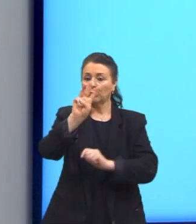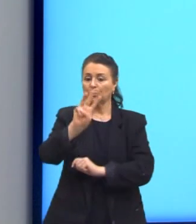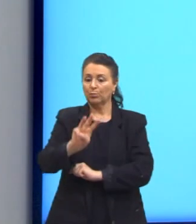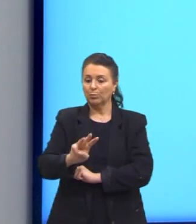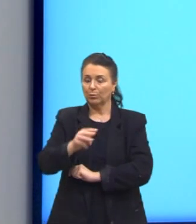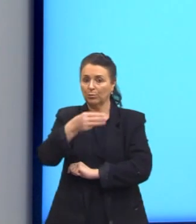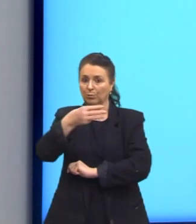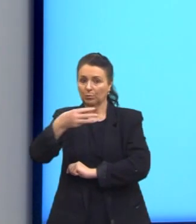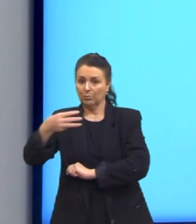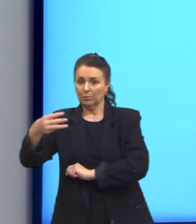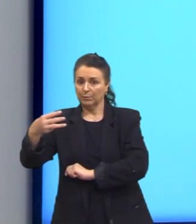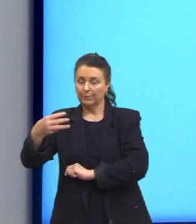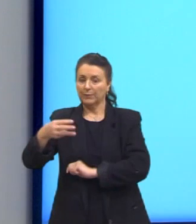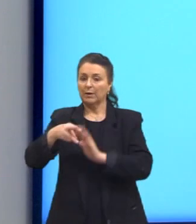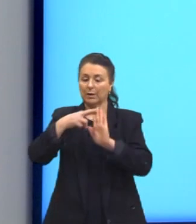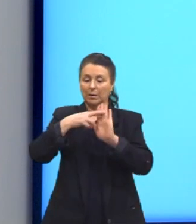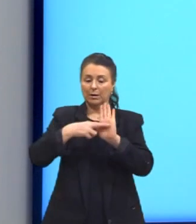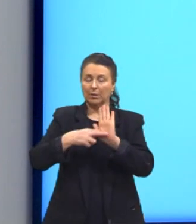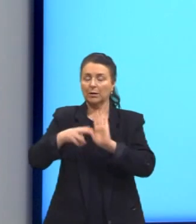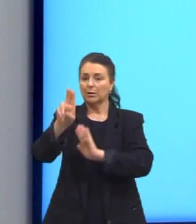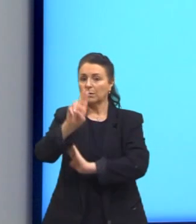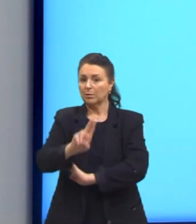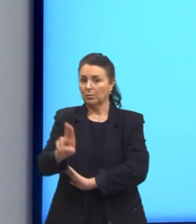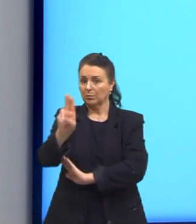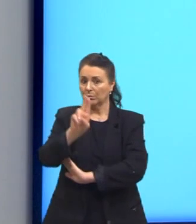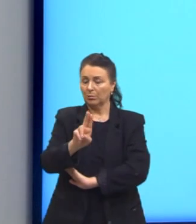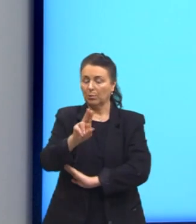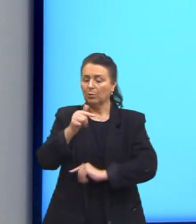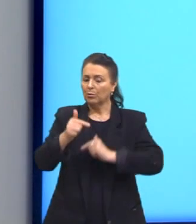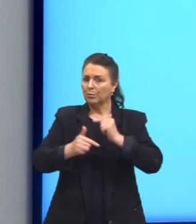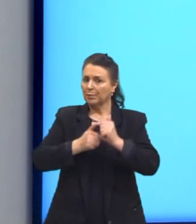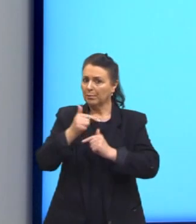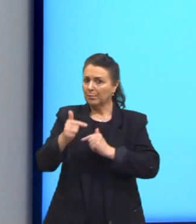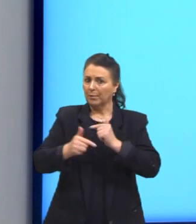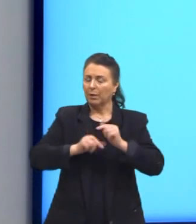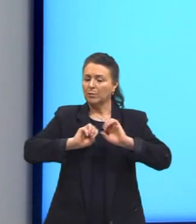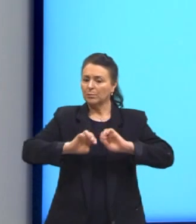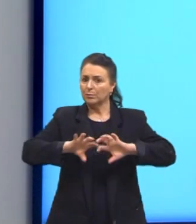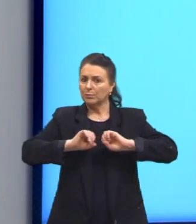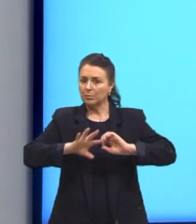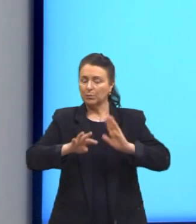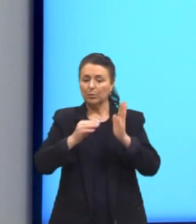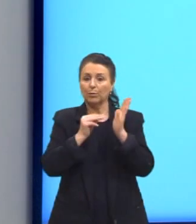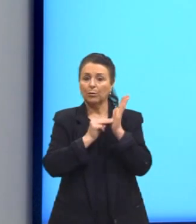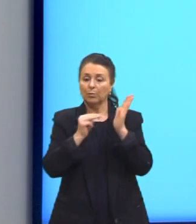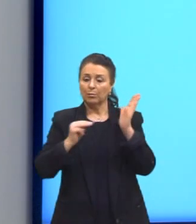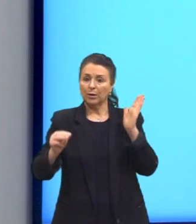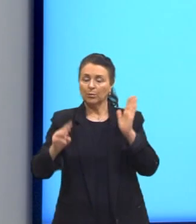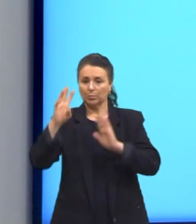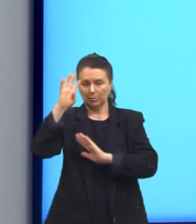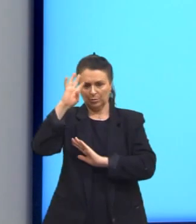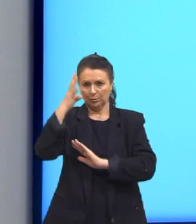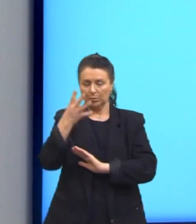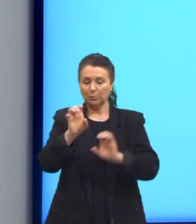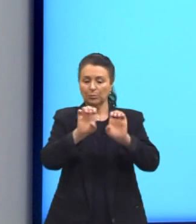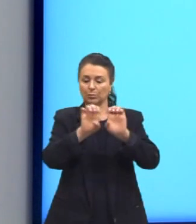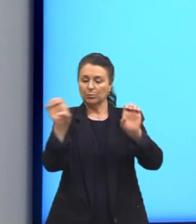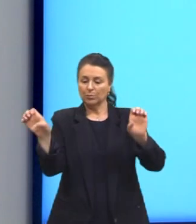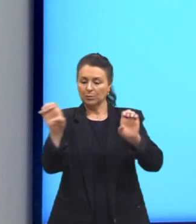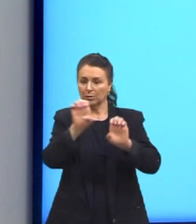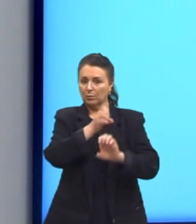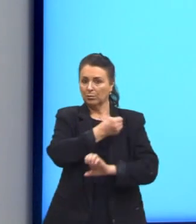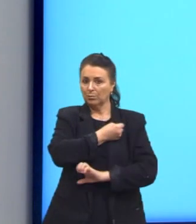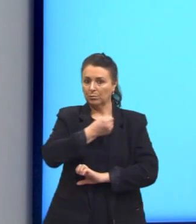de Sarrus que nós utilizamos, então. Seus trabalhos tratam sobre os métodos de resolução de equações